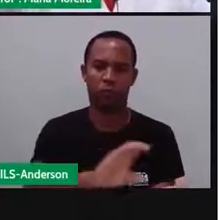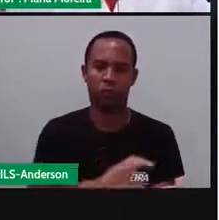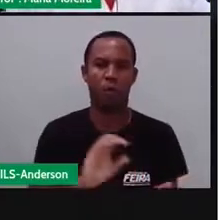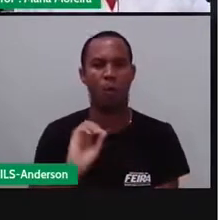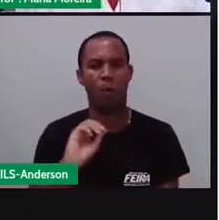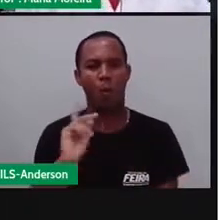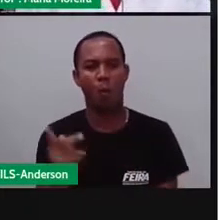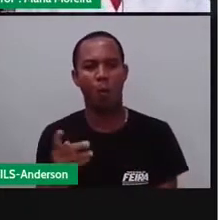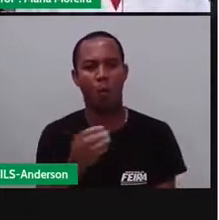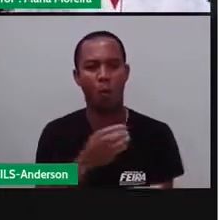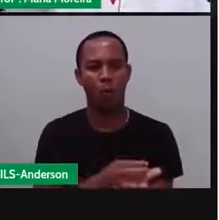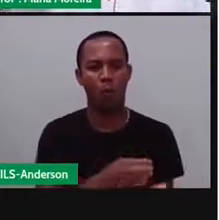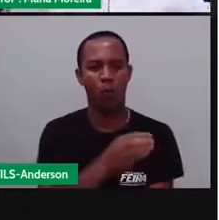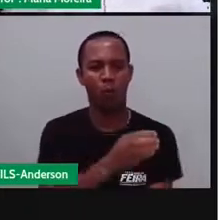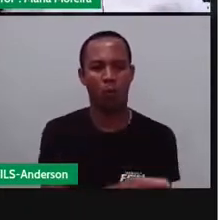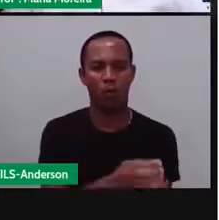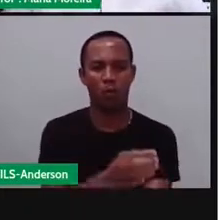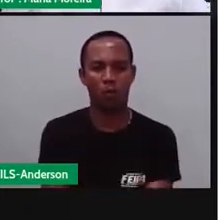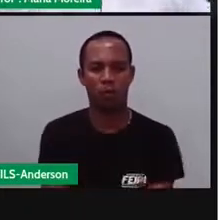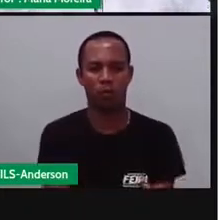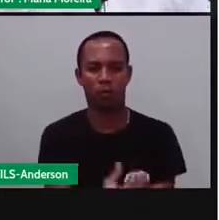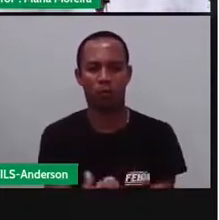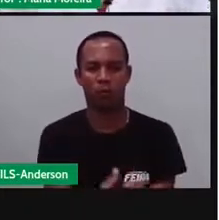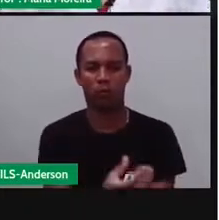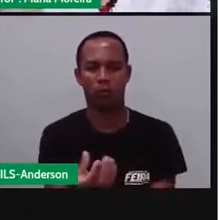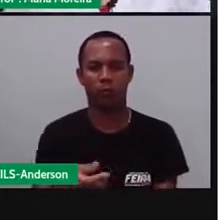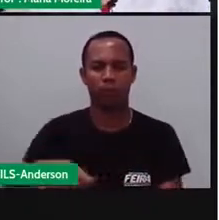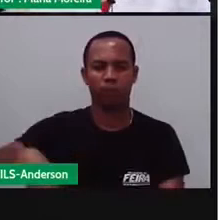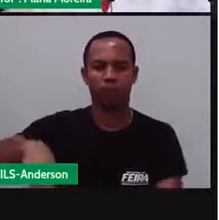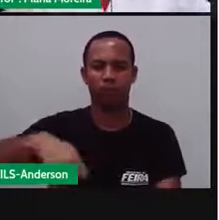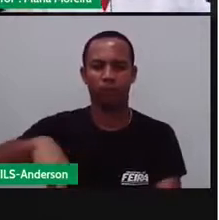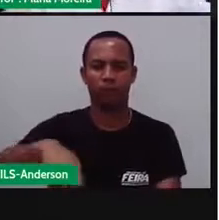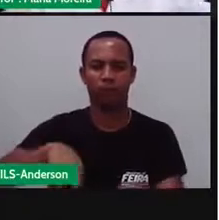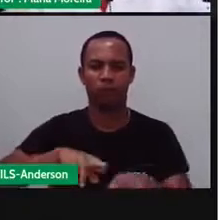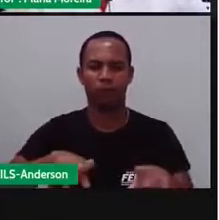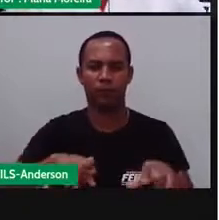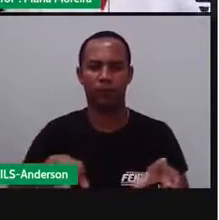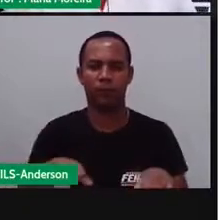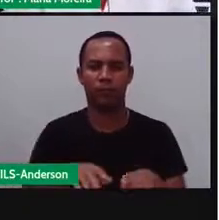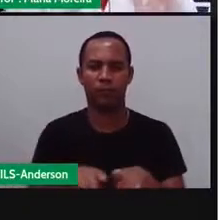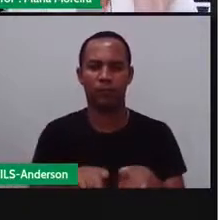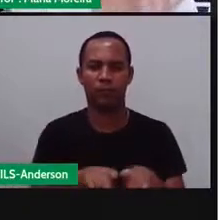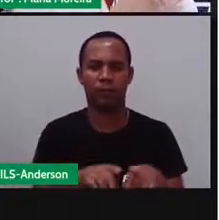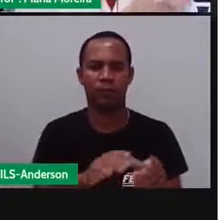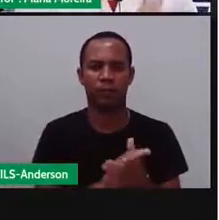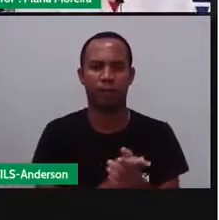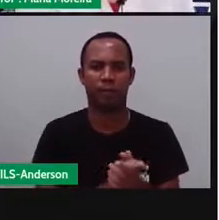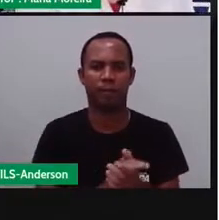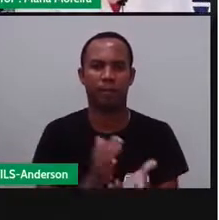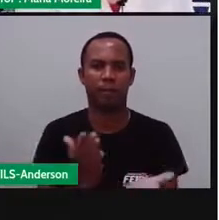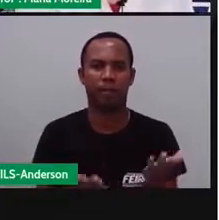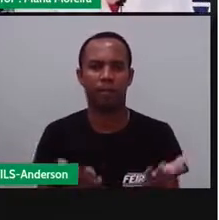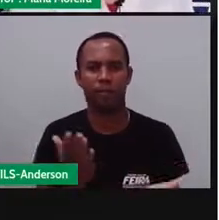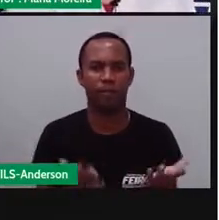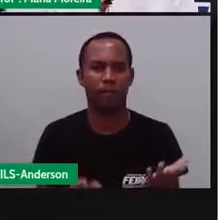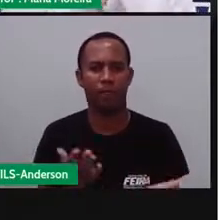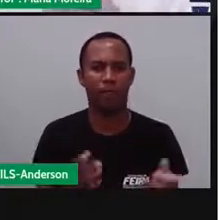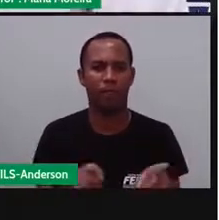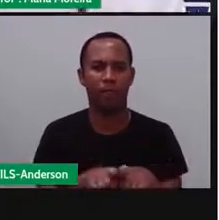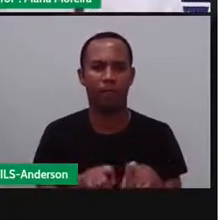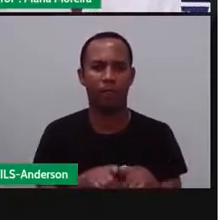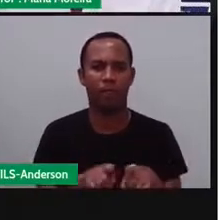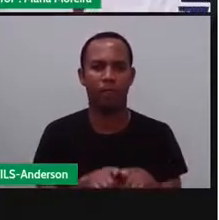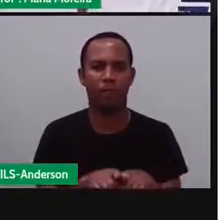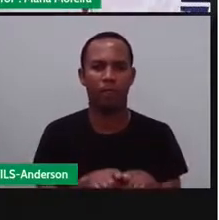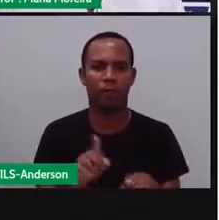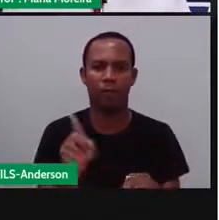na cozinha, né, nas receitas aí, existem várias maneiras de se medir. Existem as medidas convencionais e as